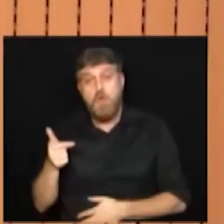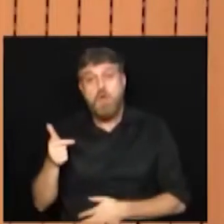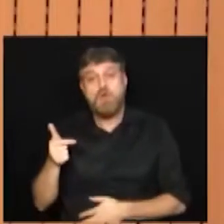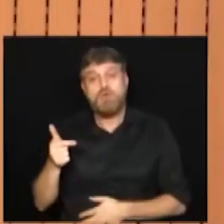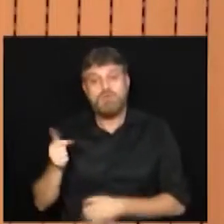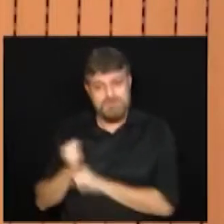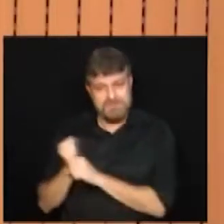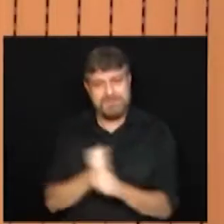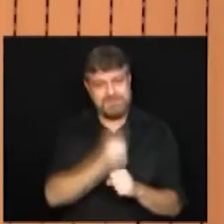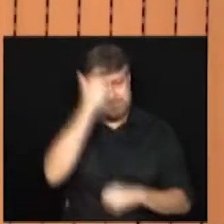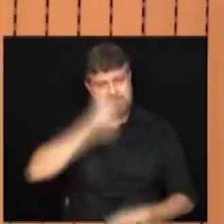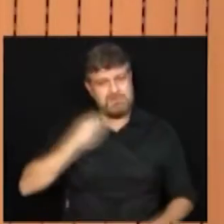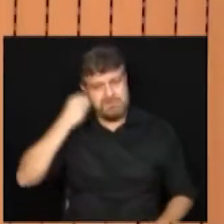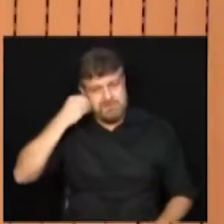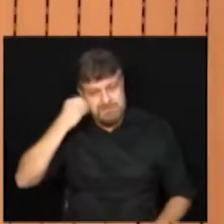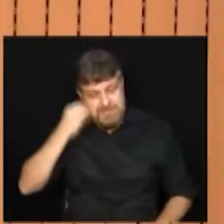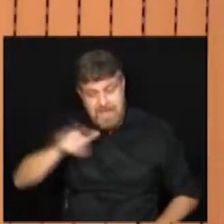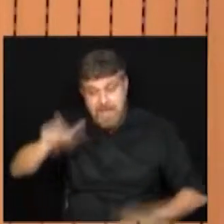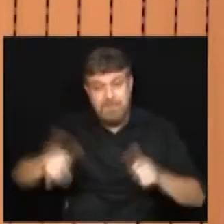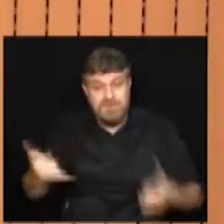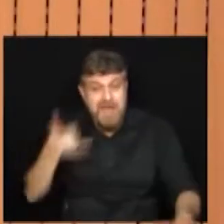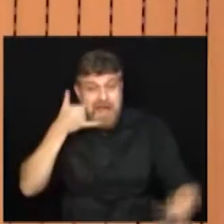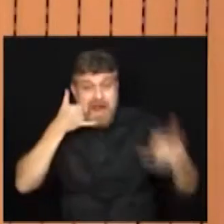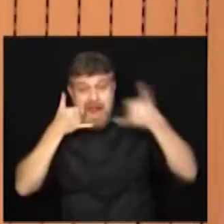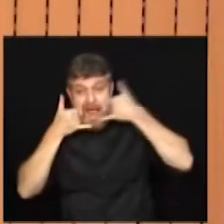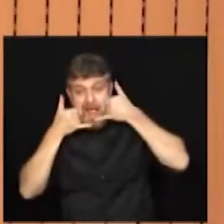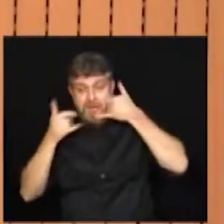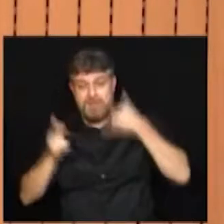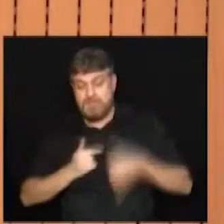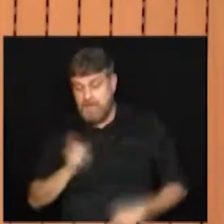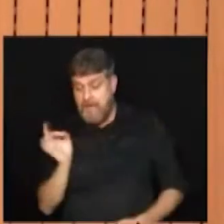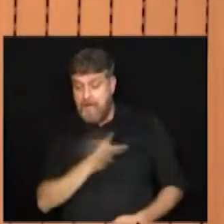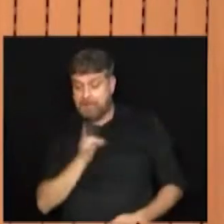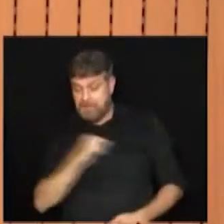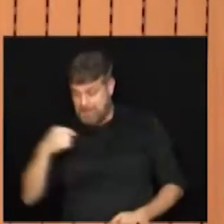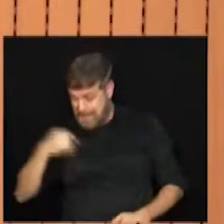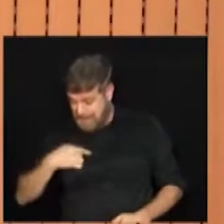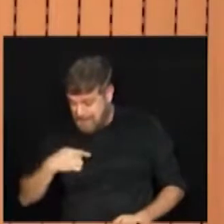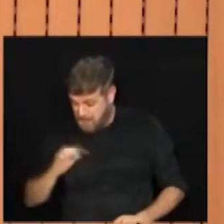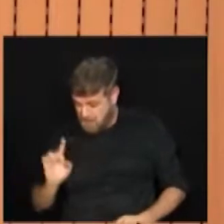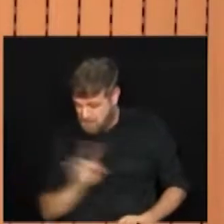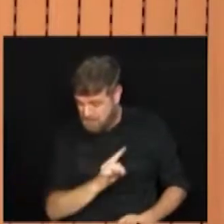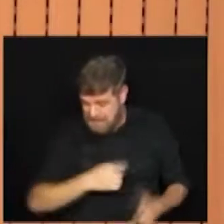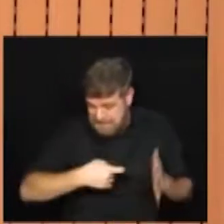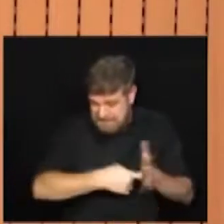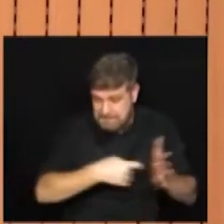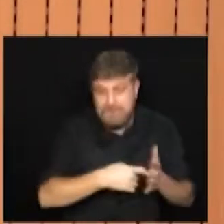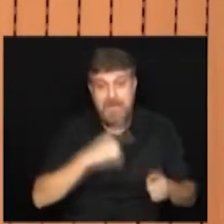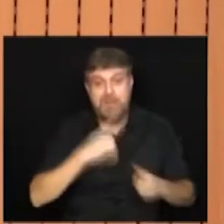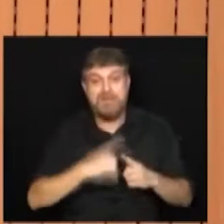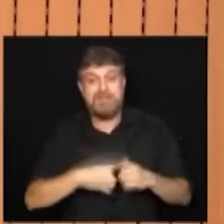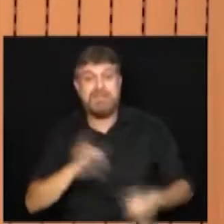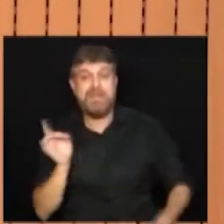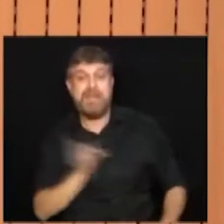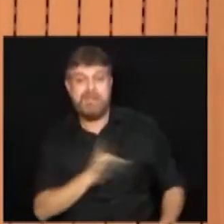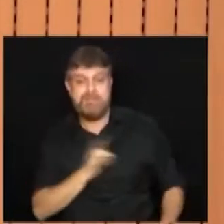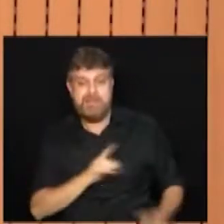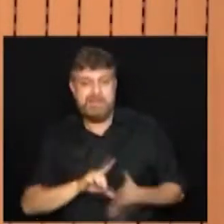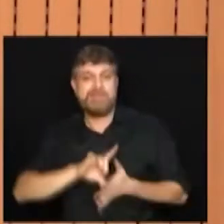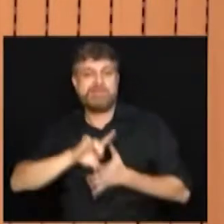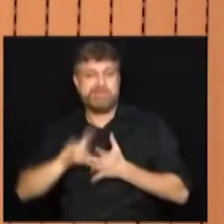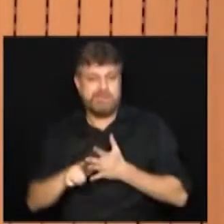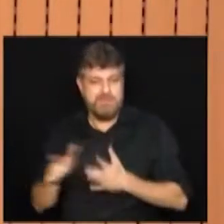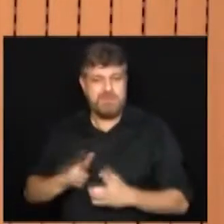lá, pessoas que me ligavam e tinham medo de ir ao Conselho fazer a denúncia porque tinham medo de sofrer represálias